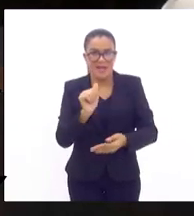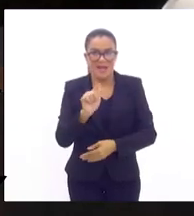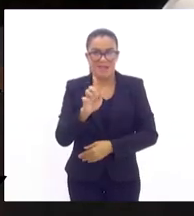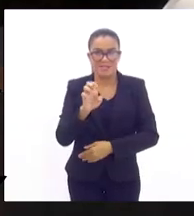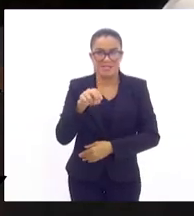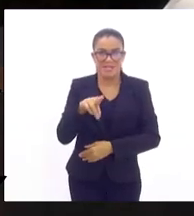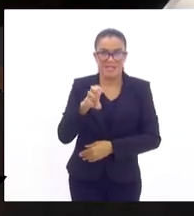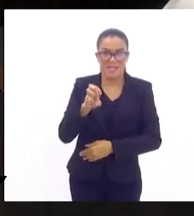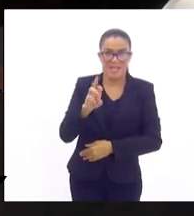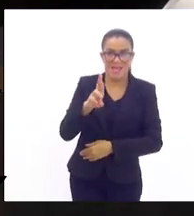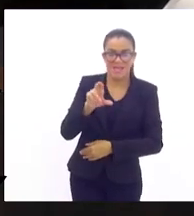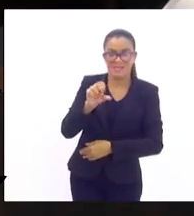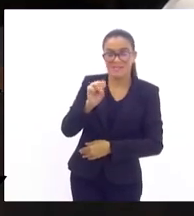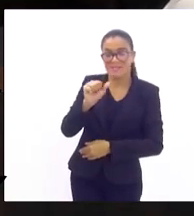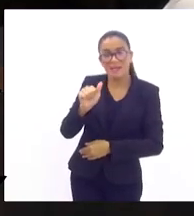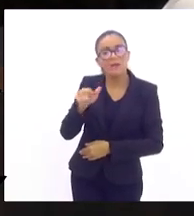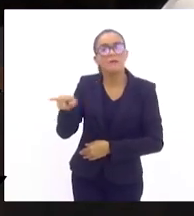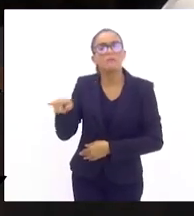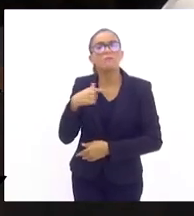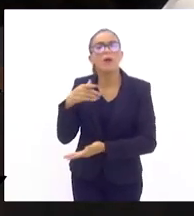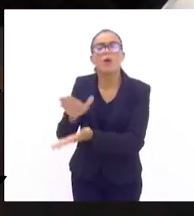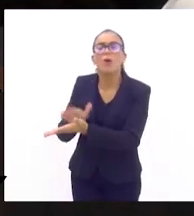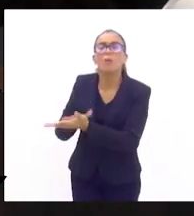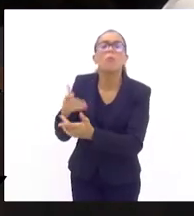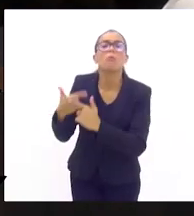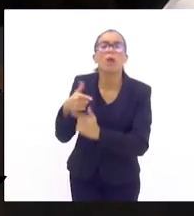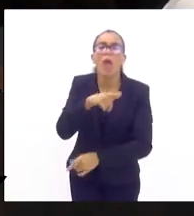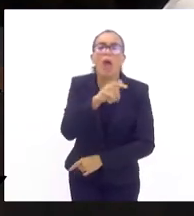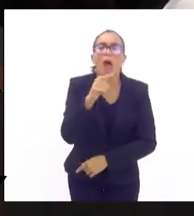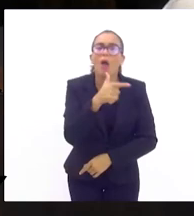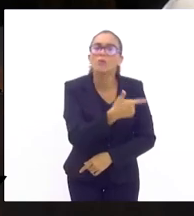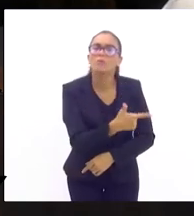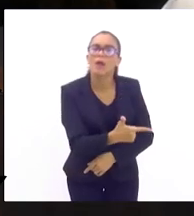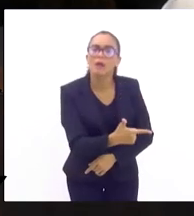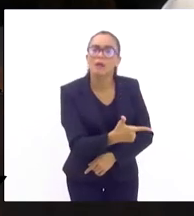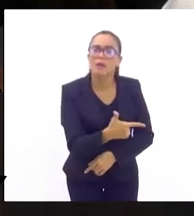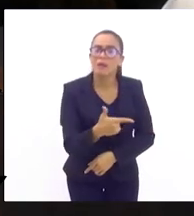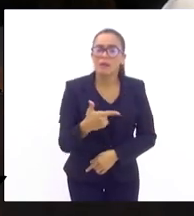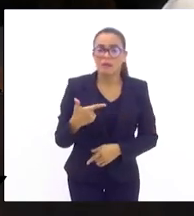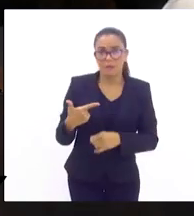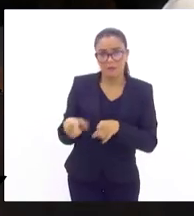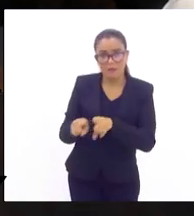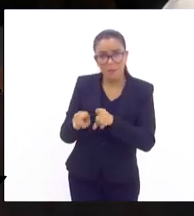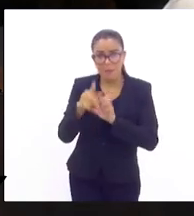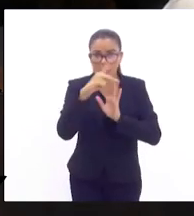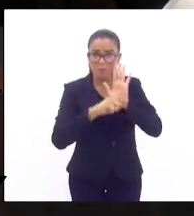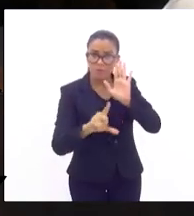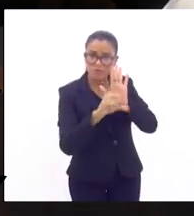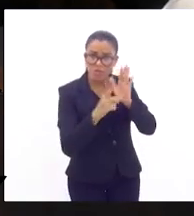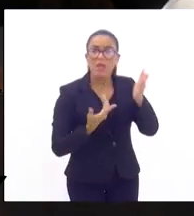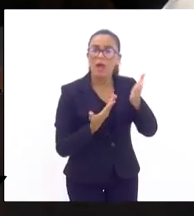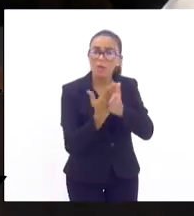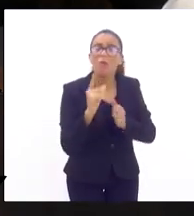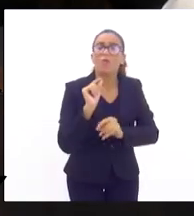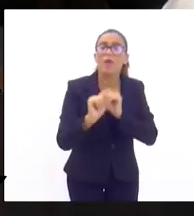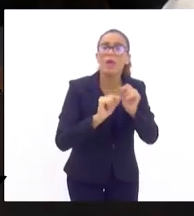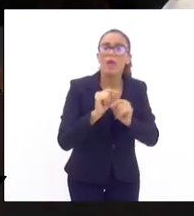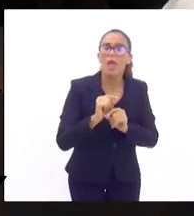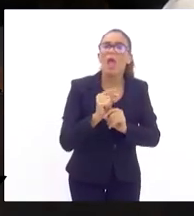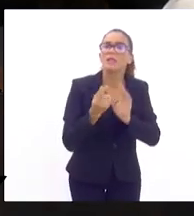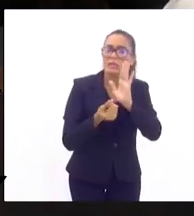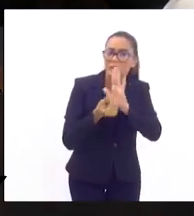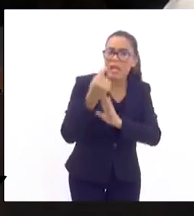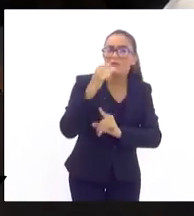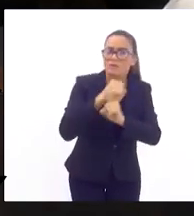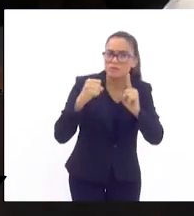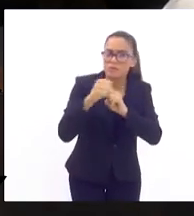concessionárias, o porquê efetivamente não tem água na torneira do trabalhador. Estamos aqui com um projeto de lei para aprovar tarifa social, sim,